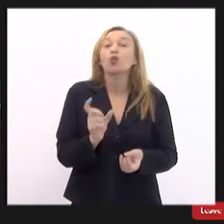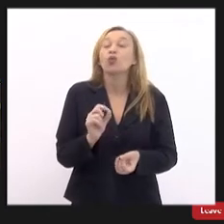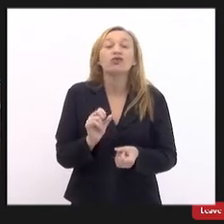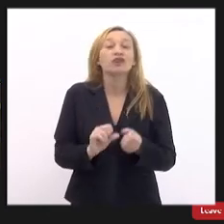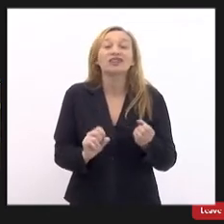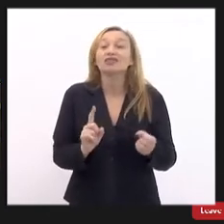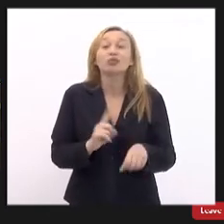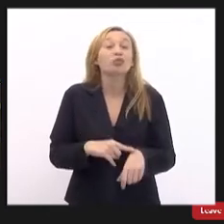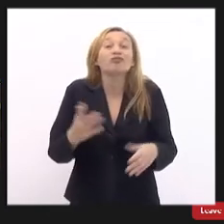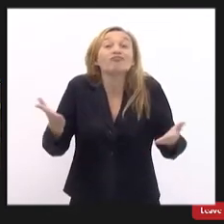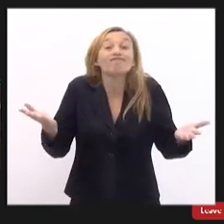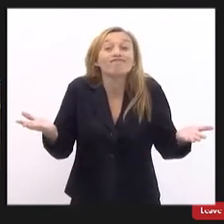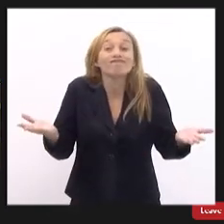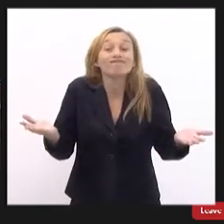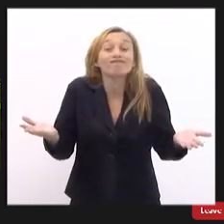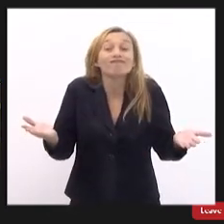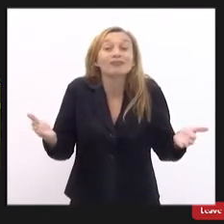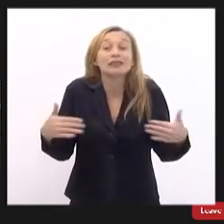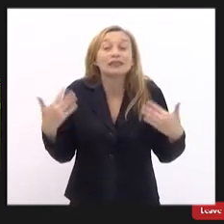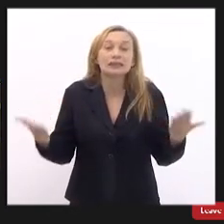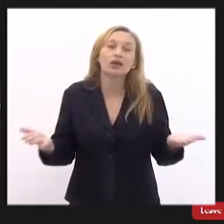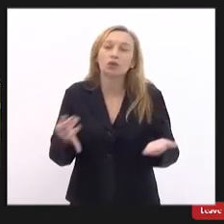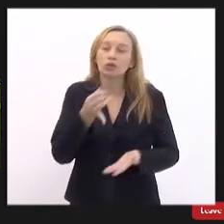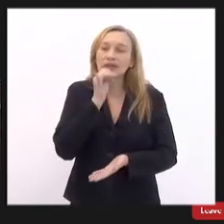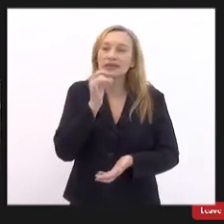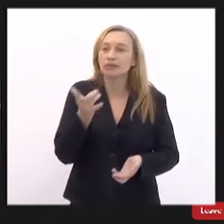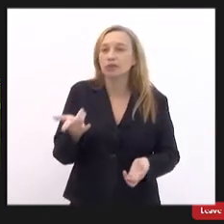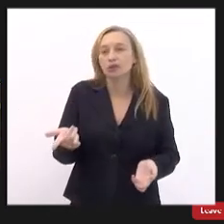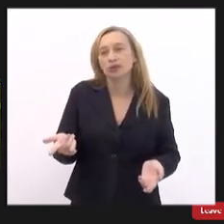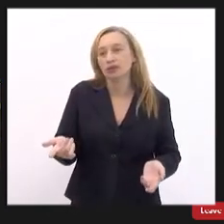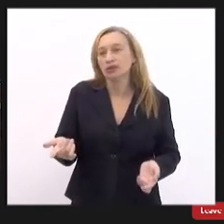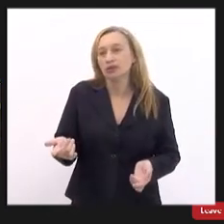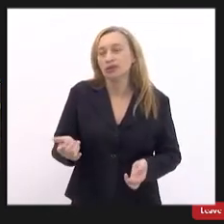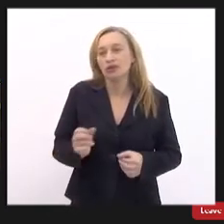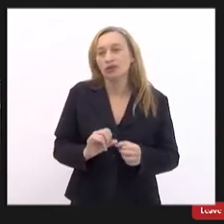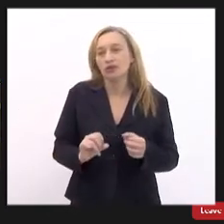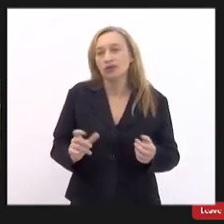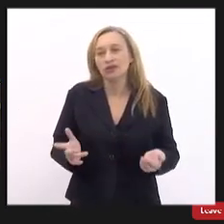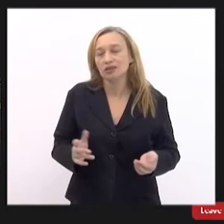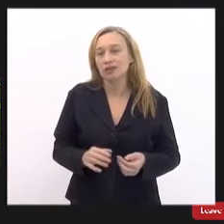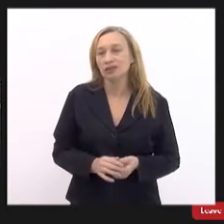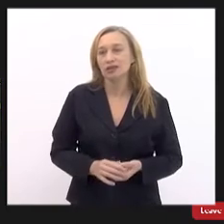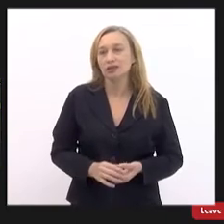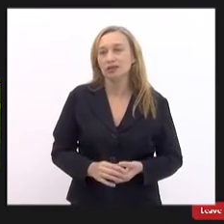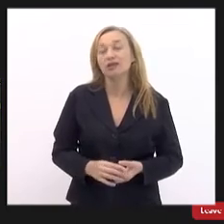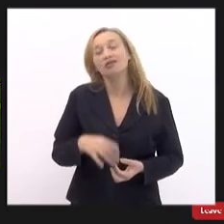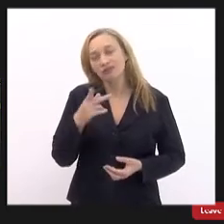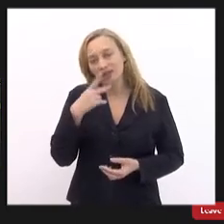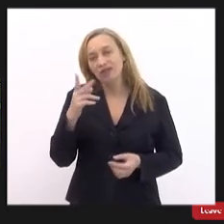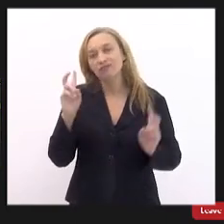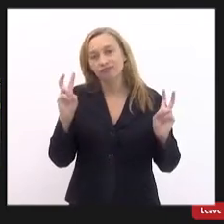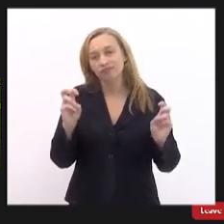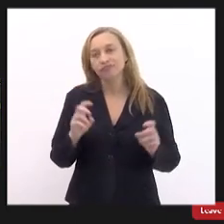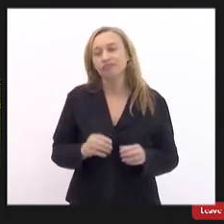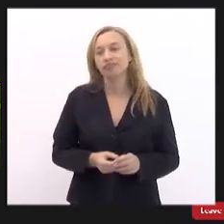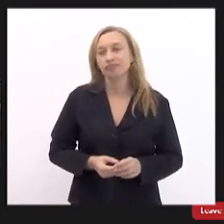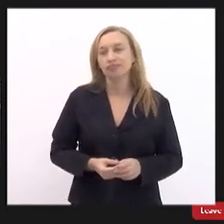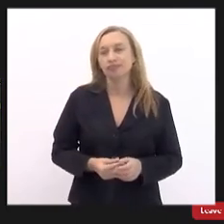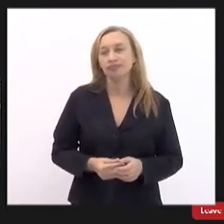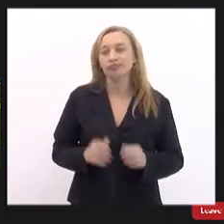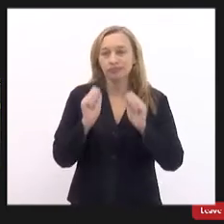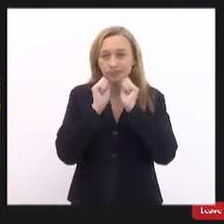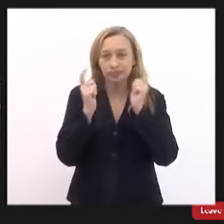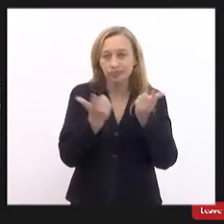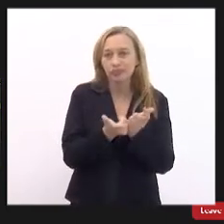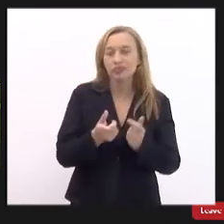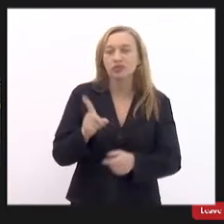nesse momento? Então, como exemplo, eu fiz isso, falei sobre isso na LERJ, no